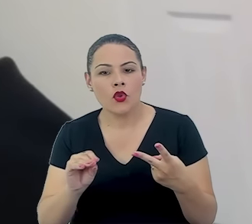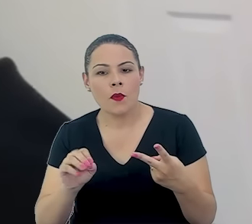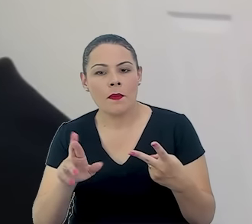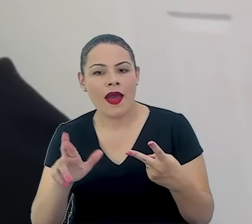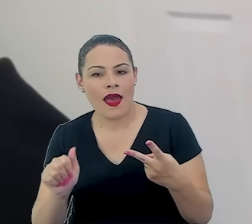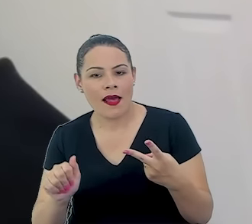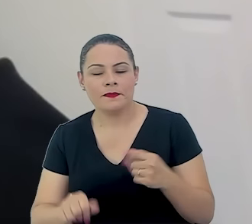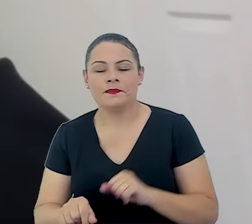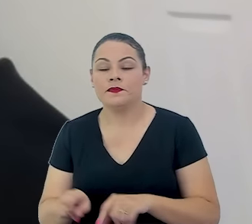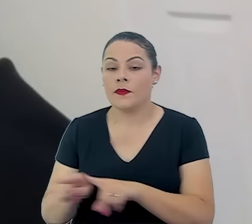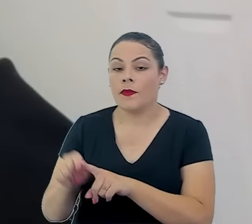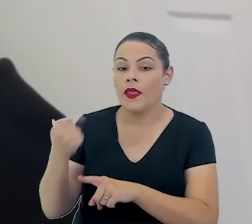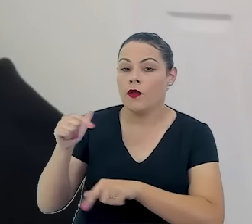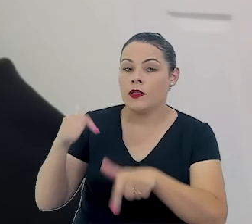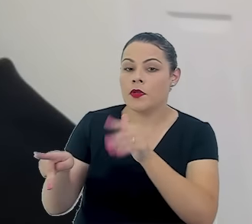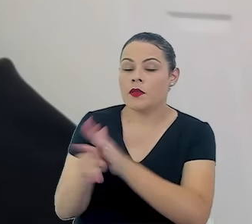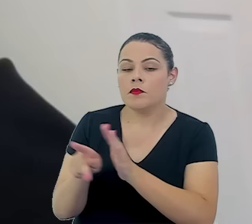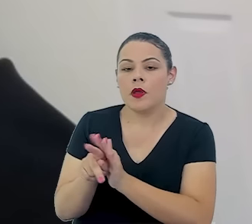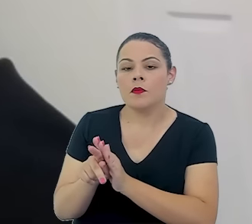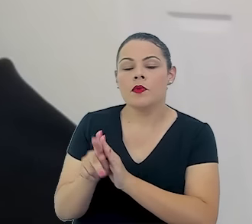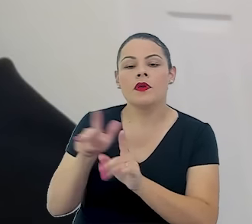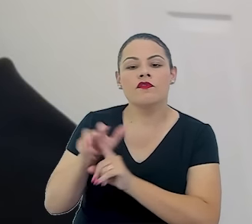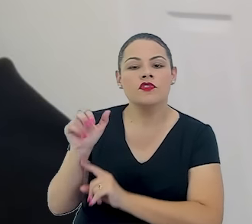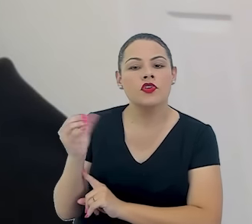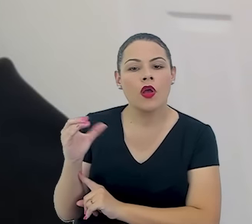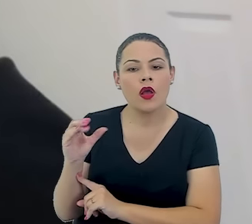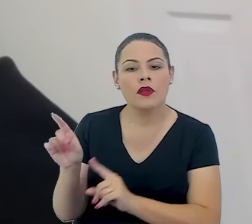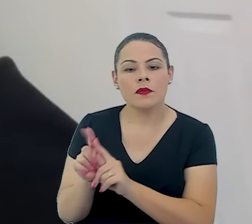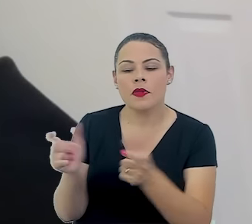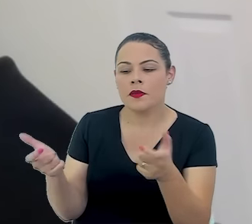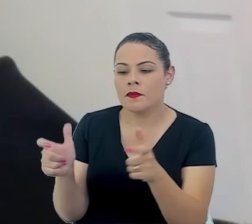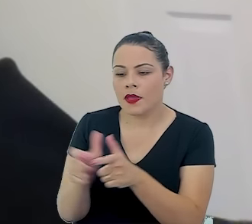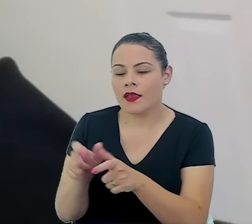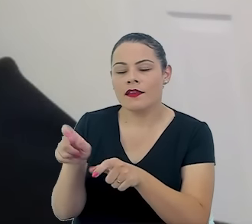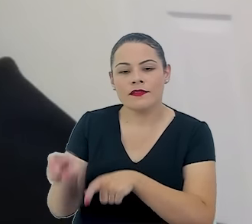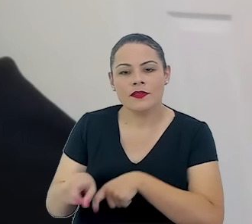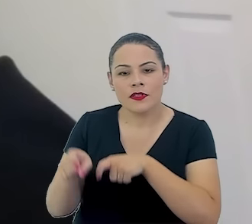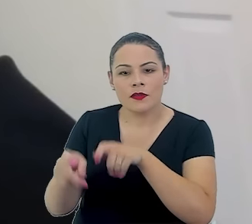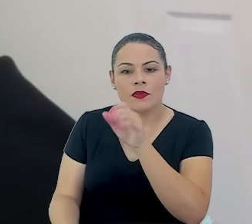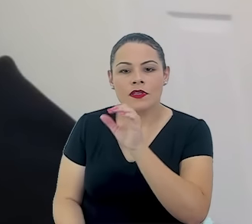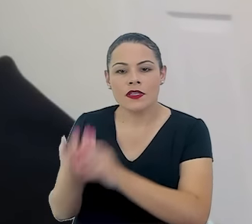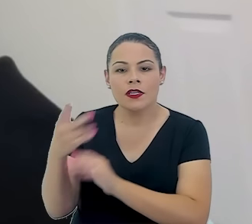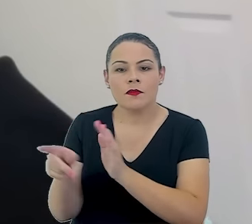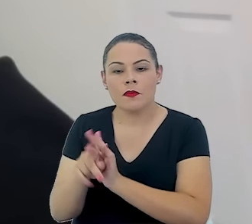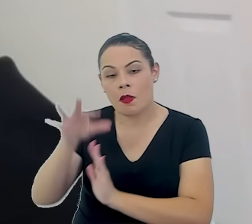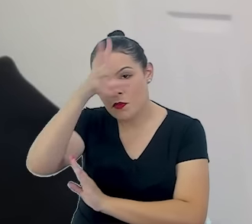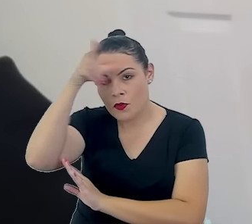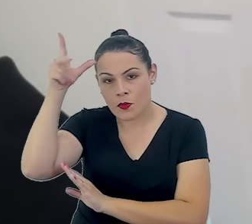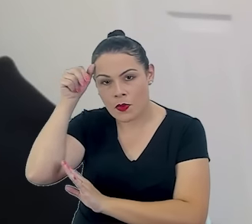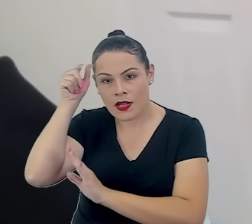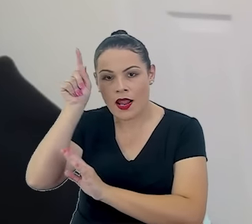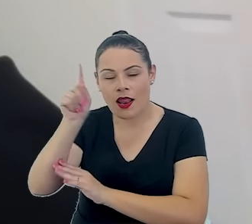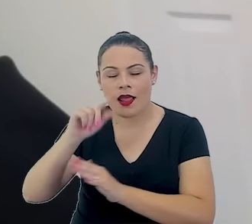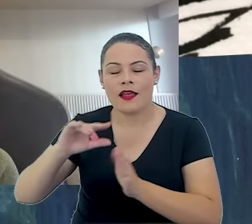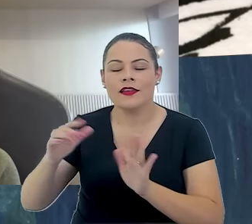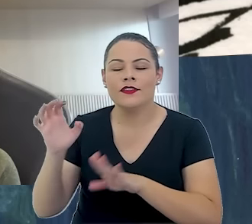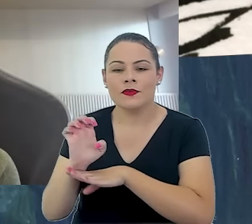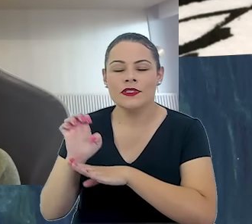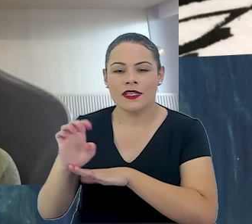coca-cola por exemplo com pequenos produtores ah a de guaraná e no estado da Amazonas